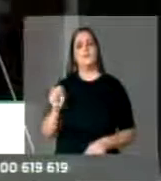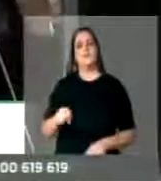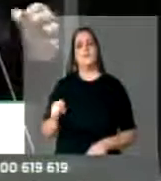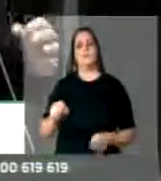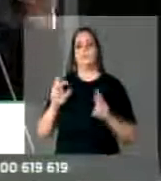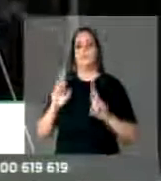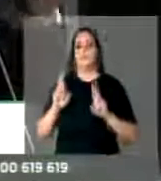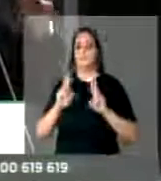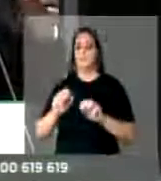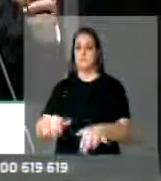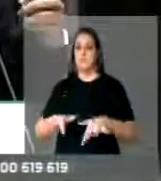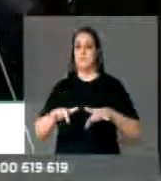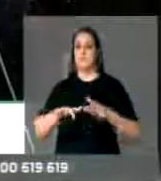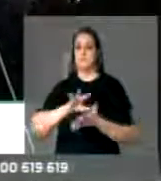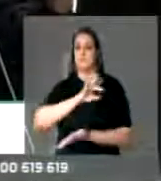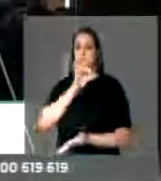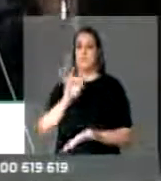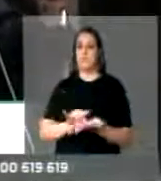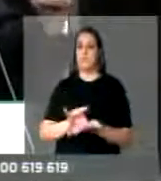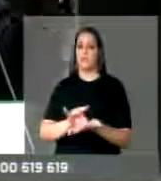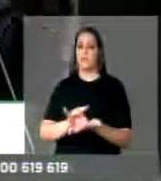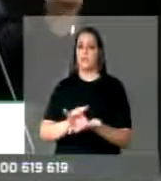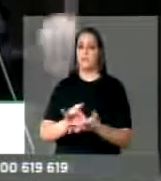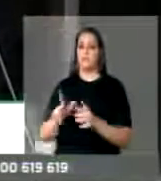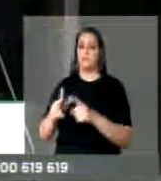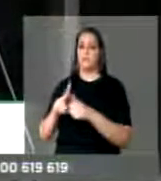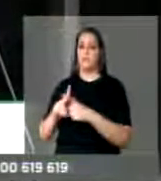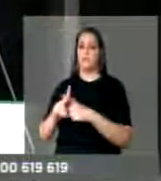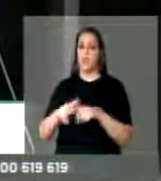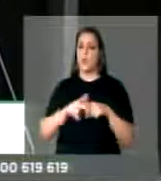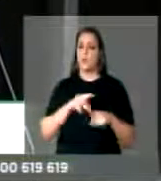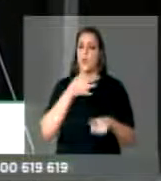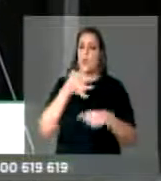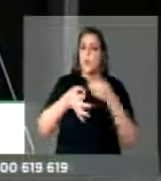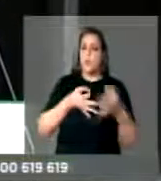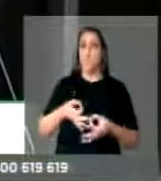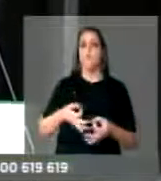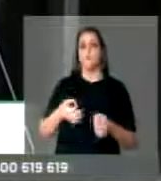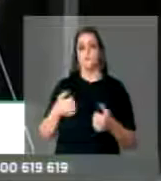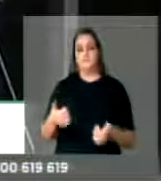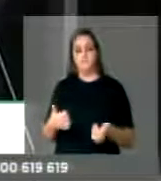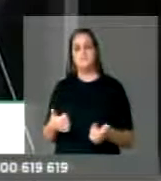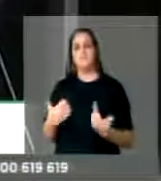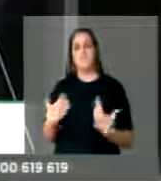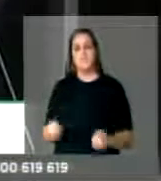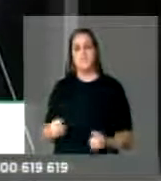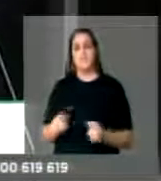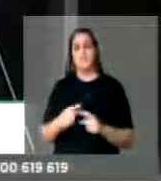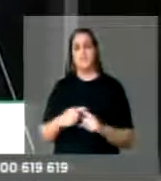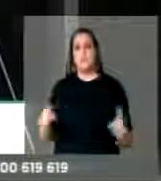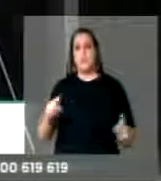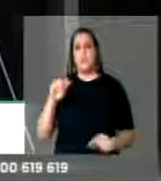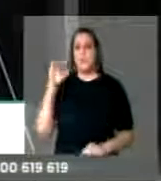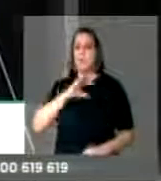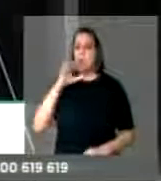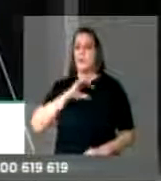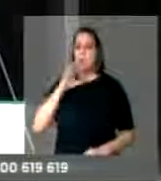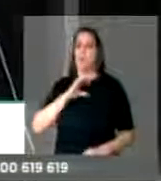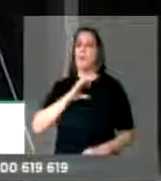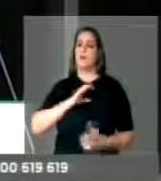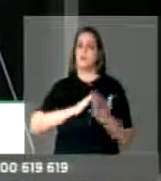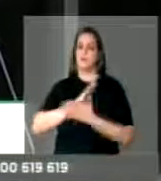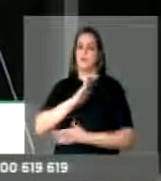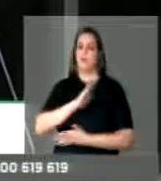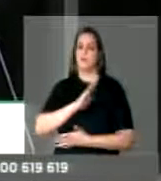casa possa efetivamente fazer as correções devidas, mas alijar esse fantasma que